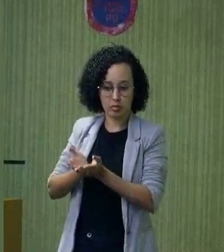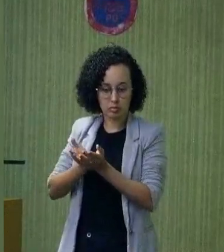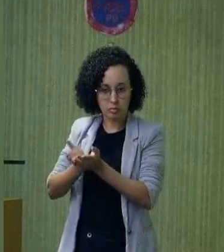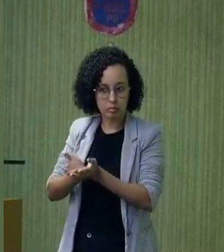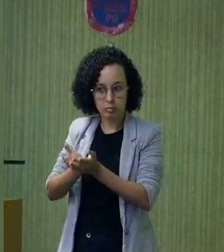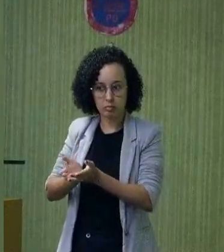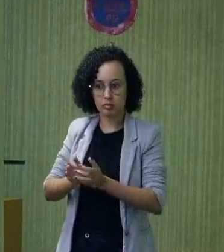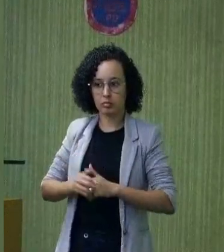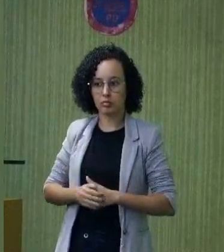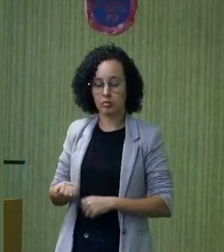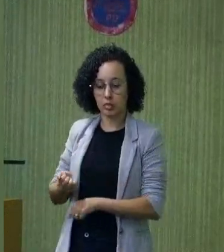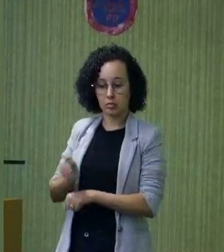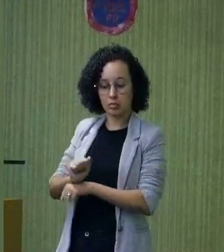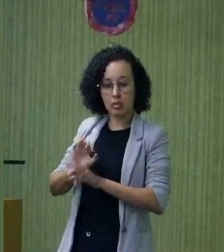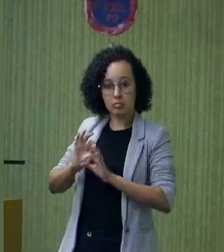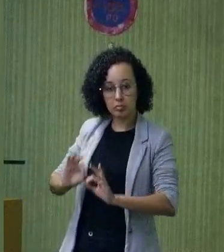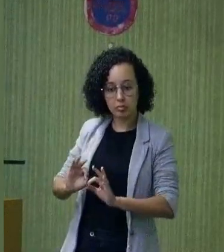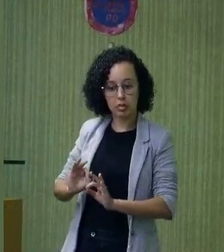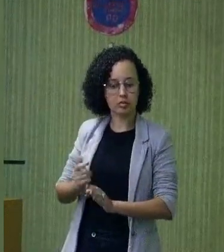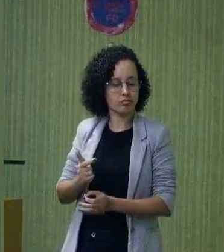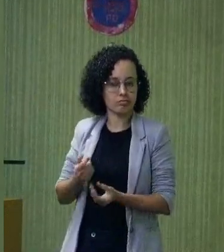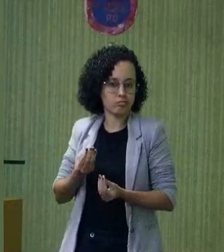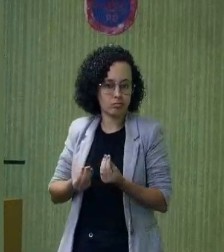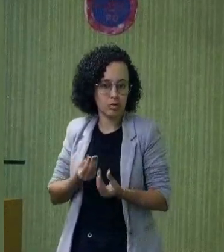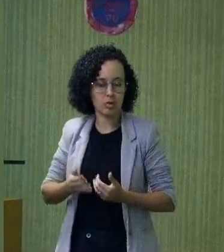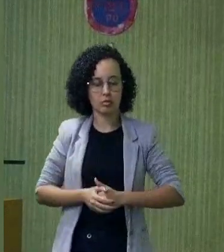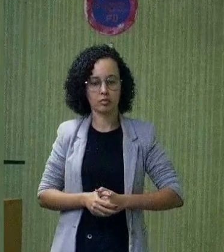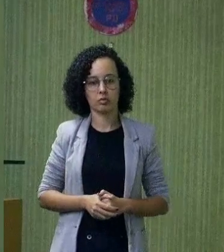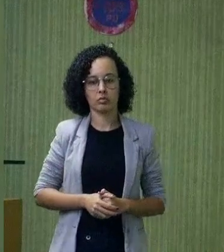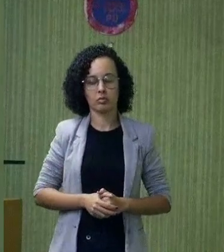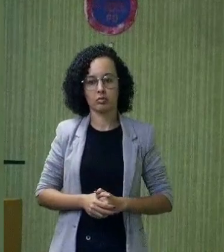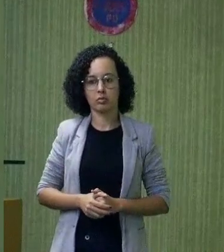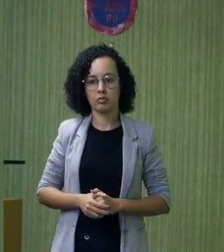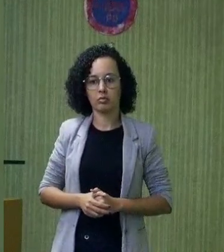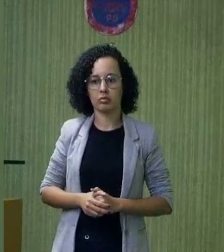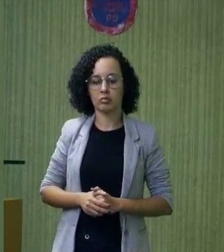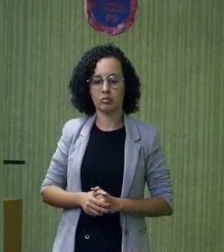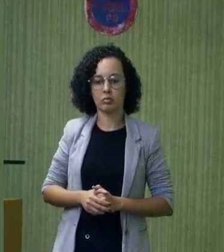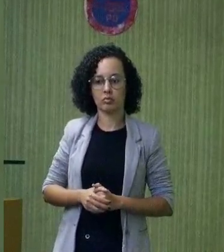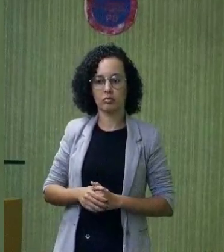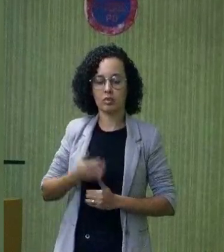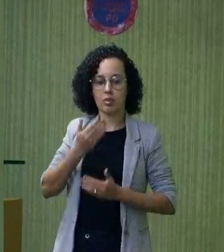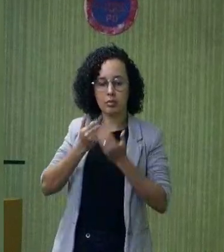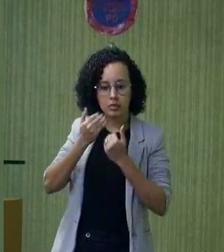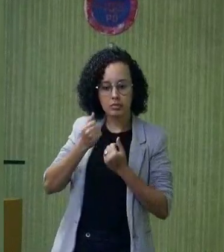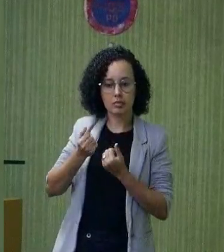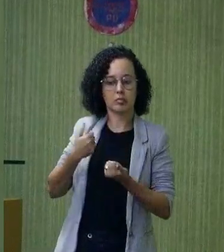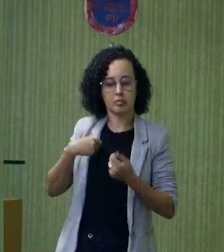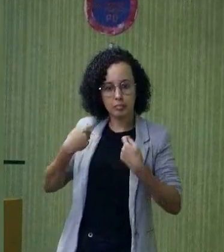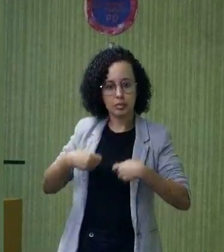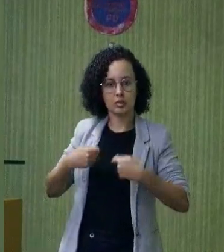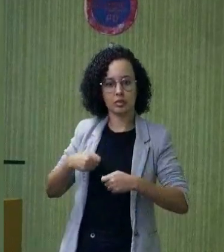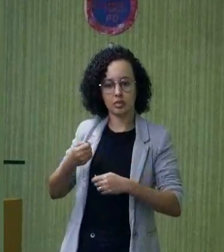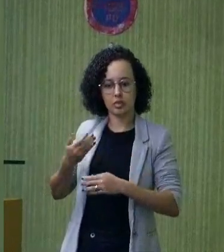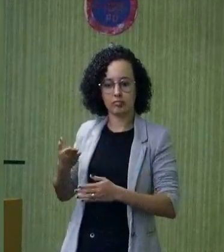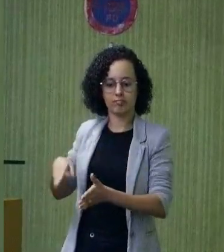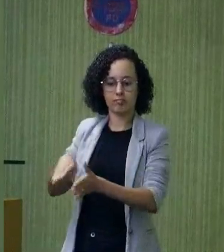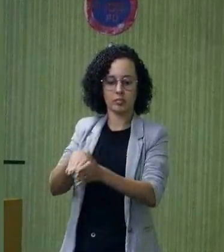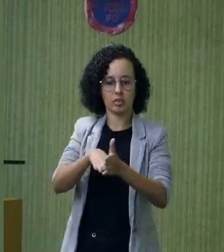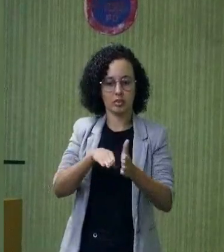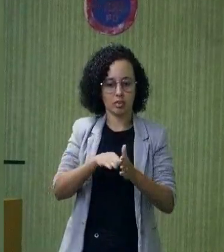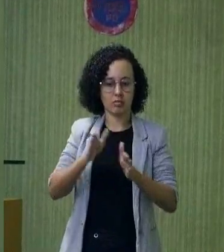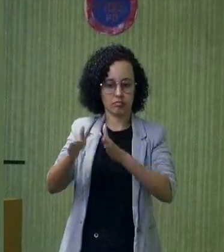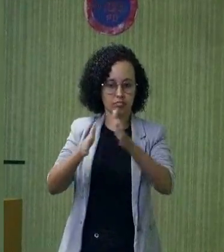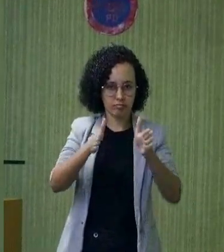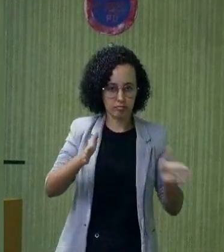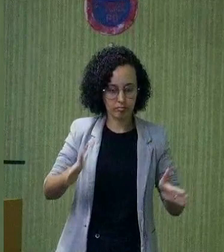vai parar mesmo não vai ter jeito e a merenda vai ter que atender de alguma maneira aquelas crianças que estão lá